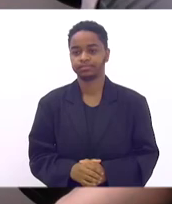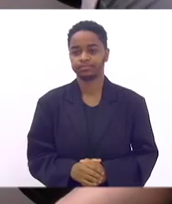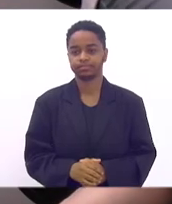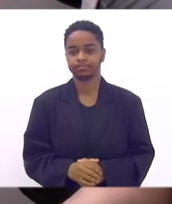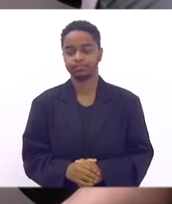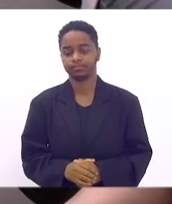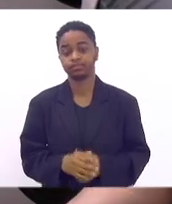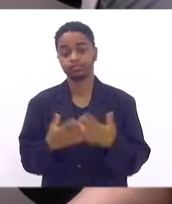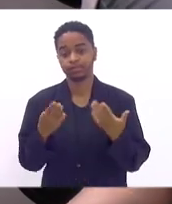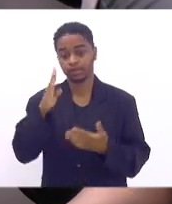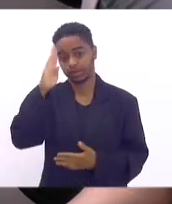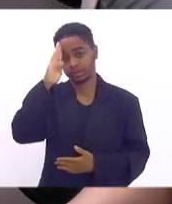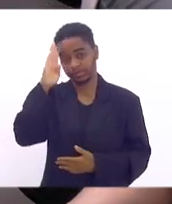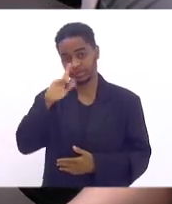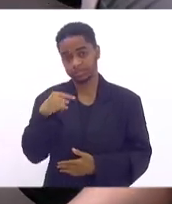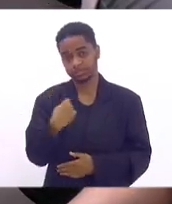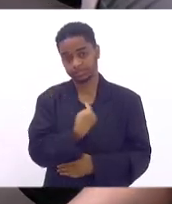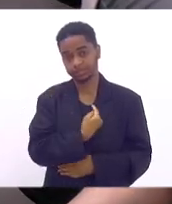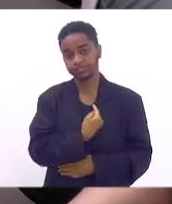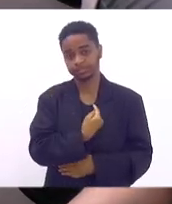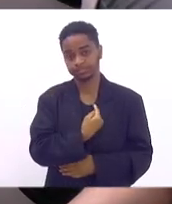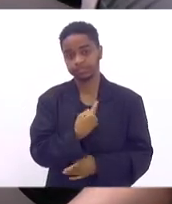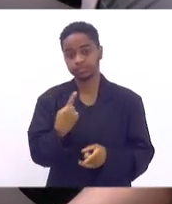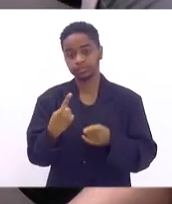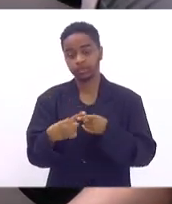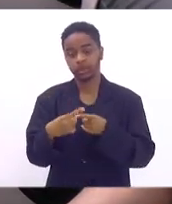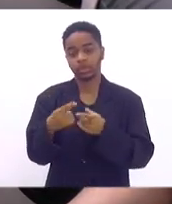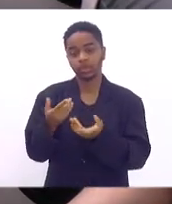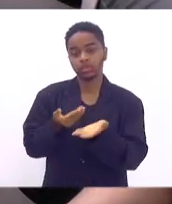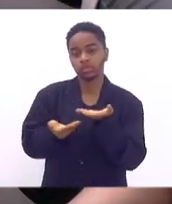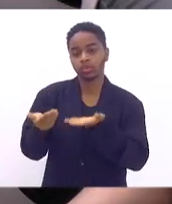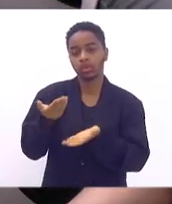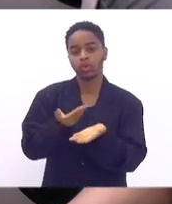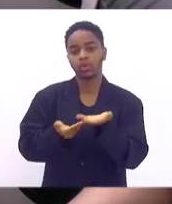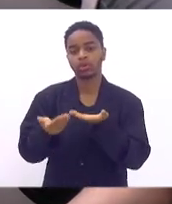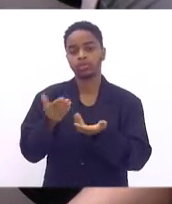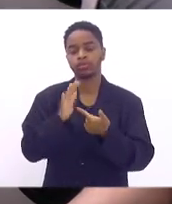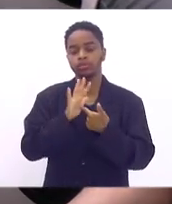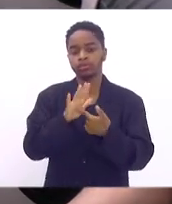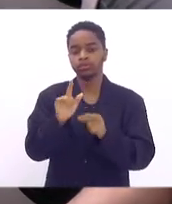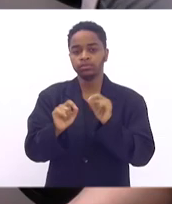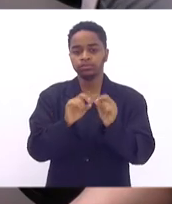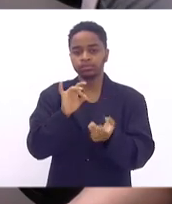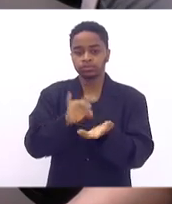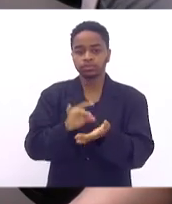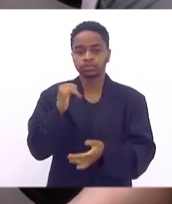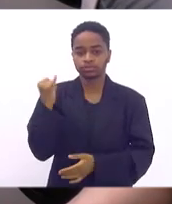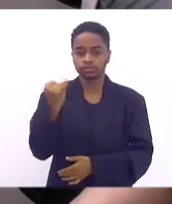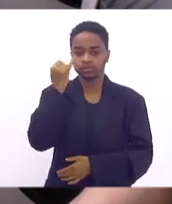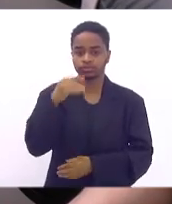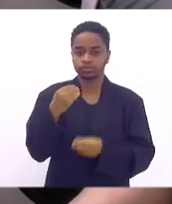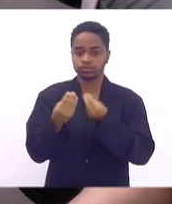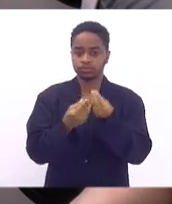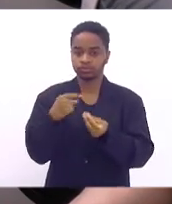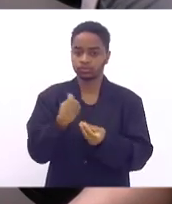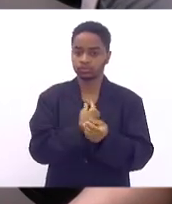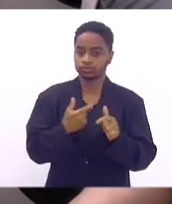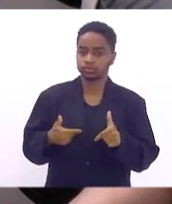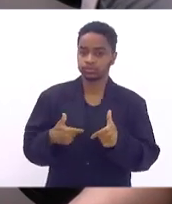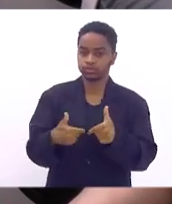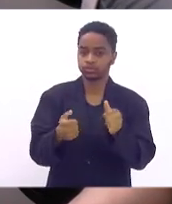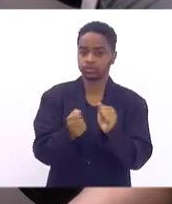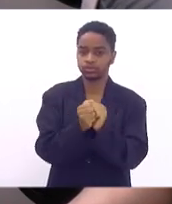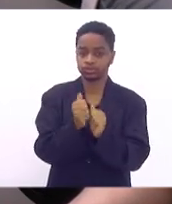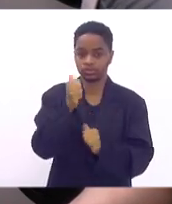Isso é fundamental para a gente, né? Que essa troca do que é importante para a gente atuar junto à mulher para